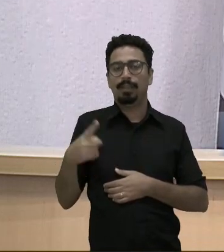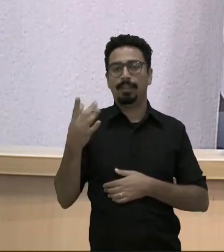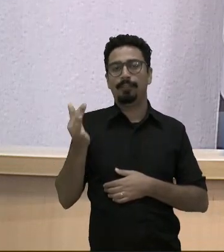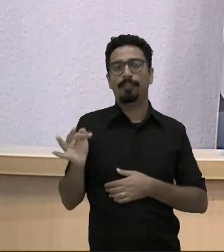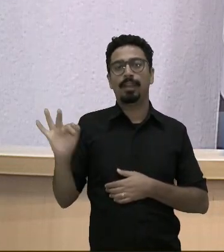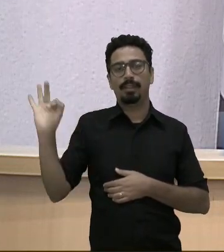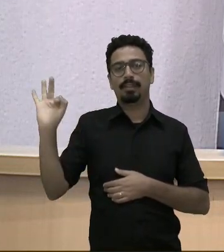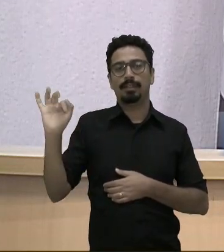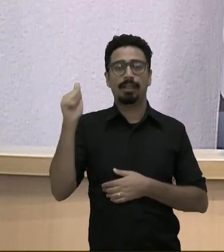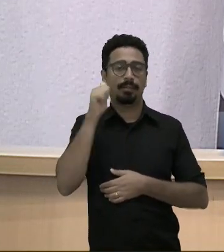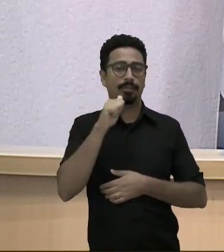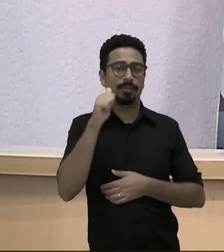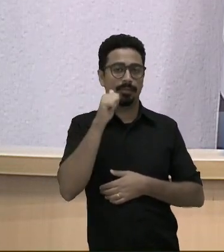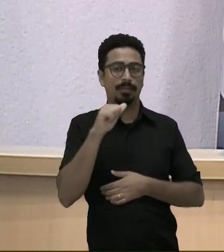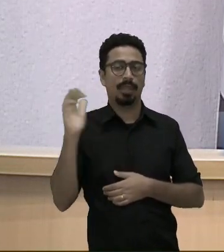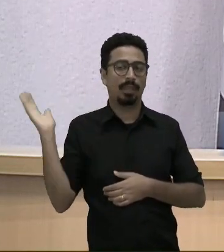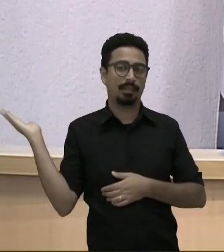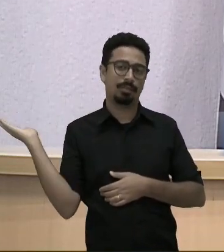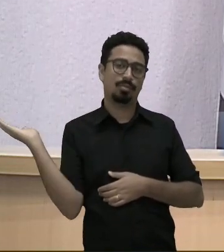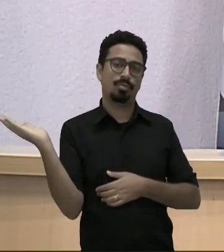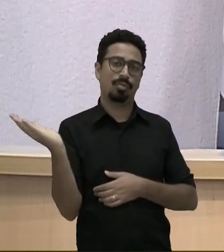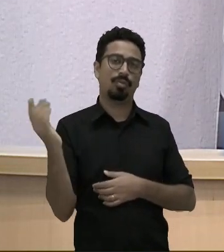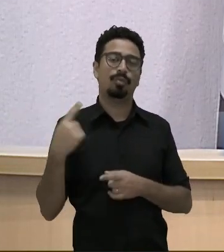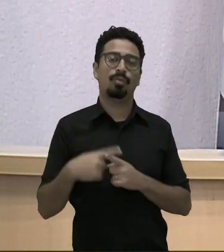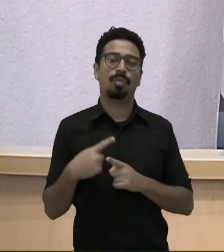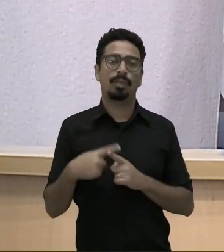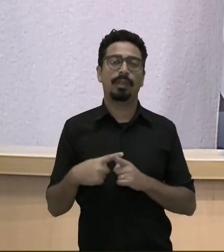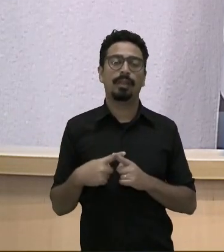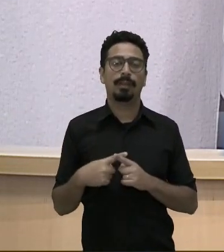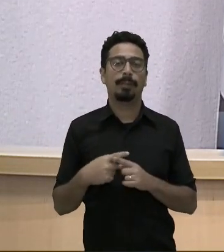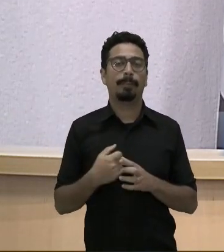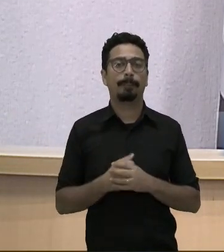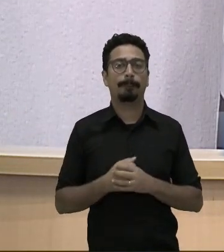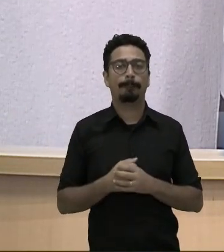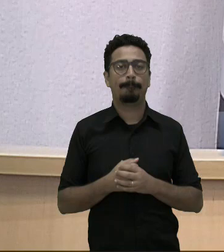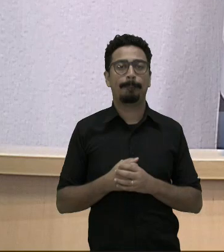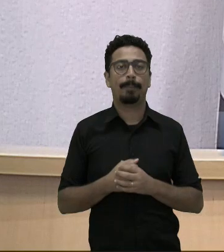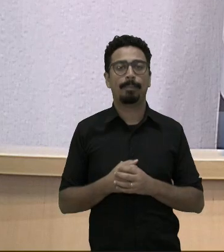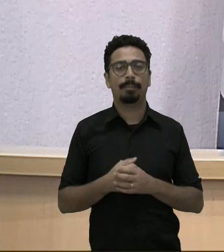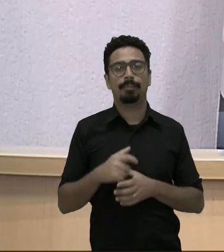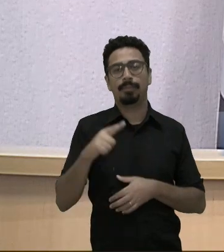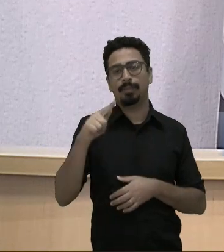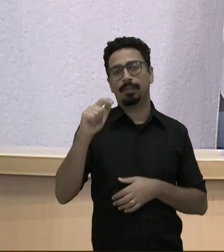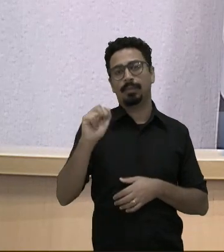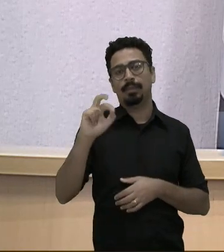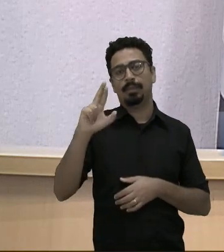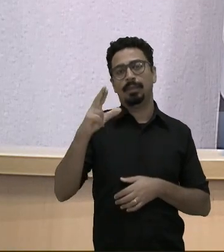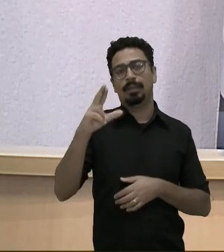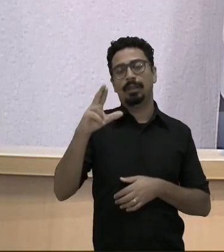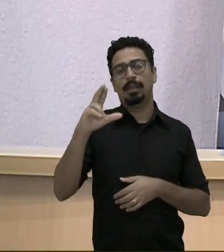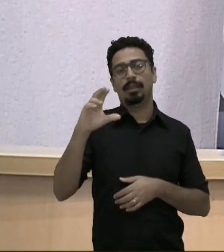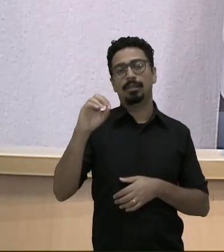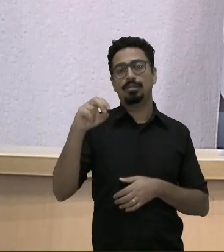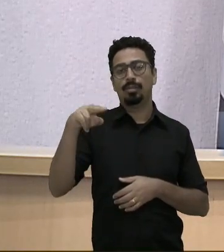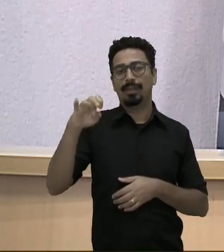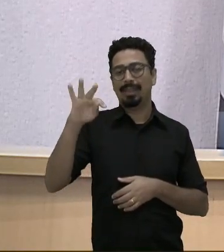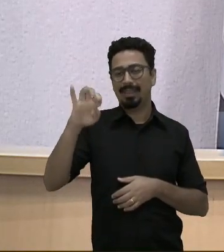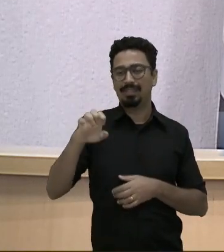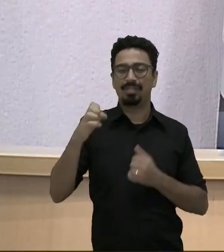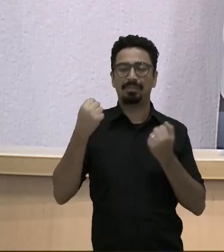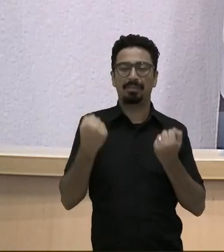é fêmea, é mulher. Por quê? Fala, garçonete é uma palavra assim muito